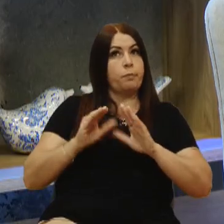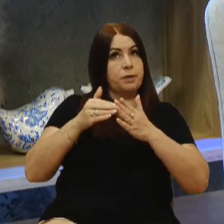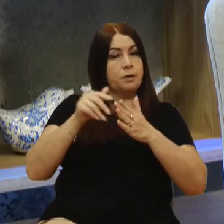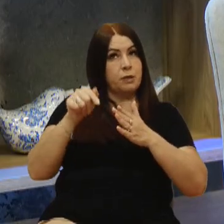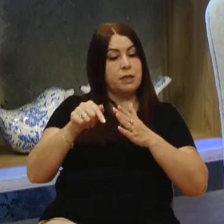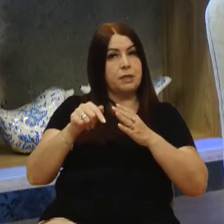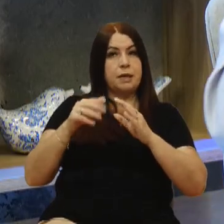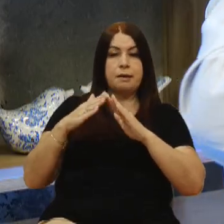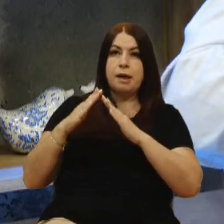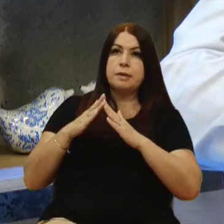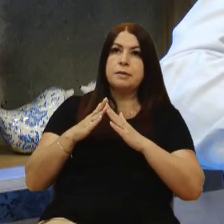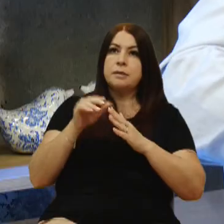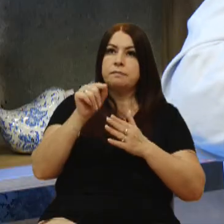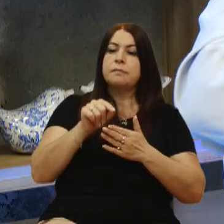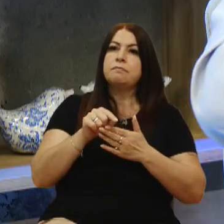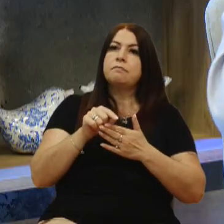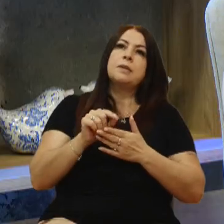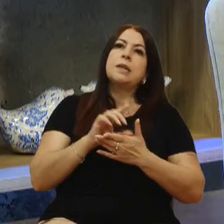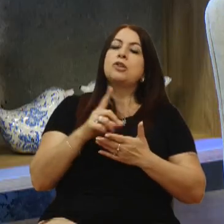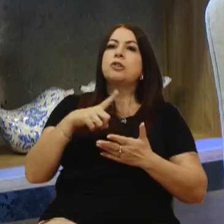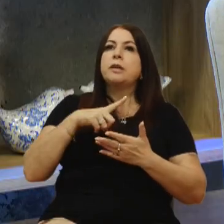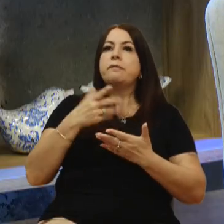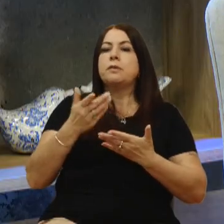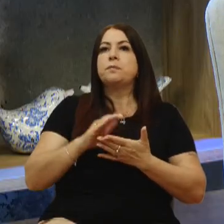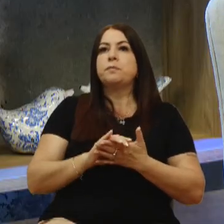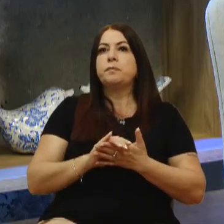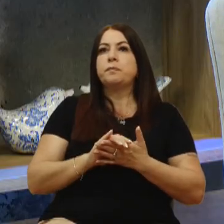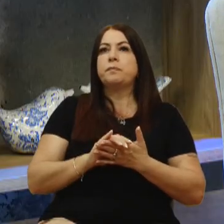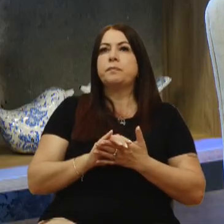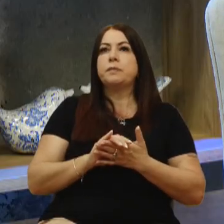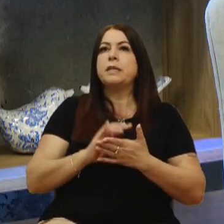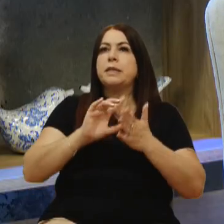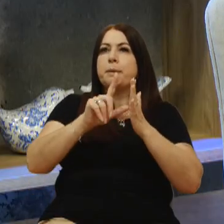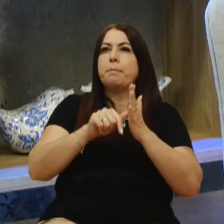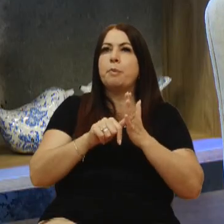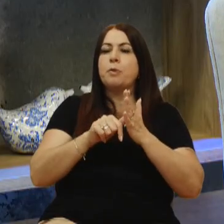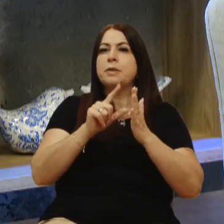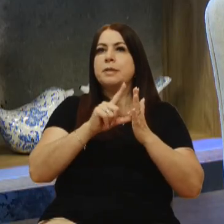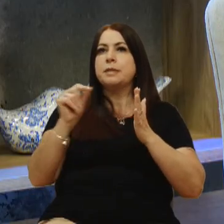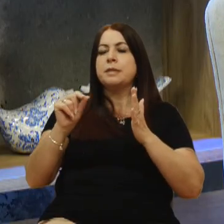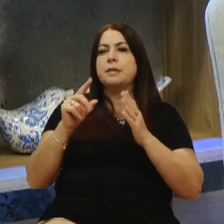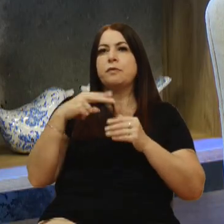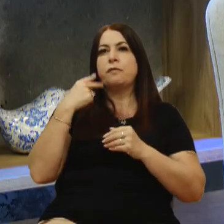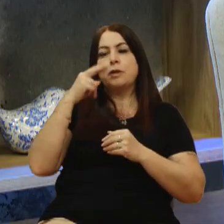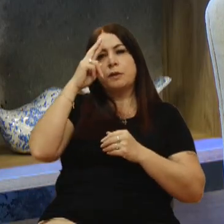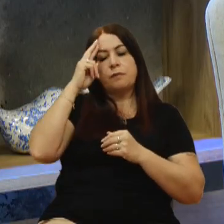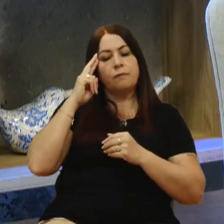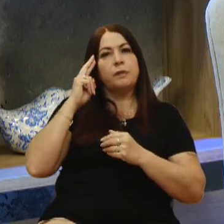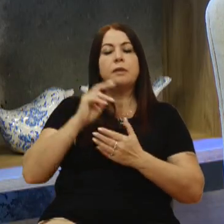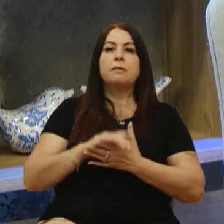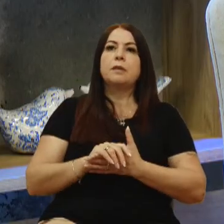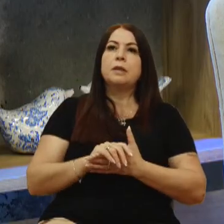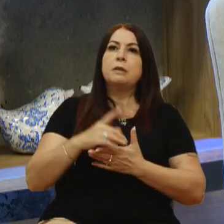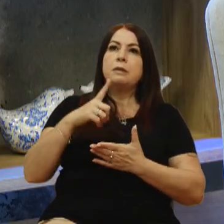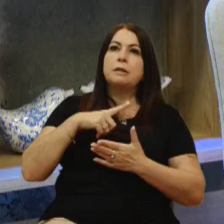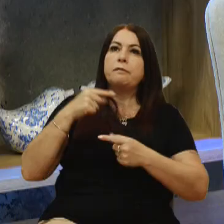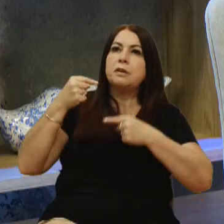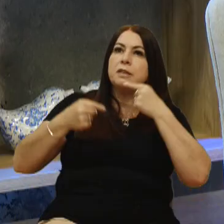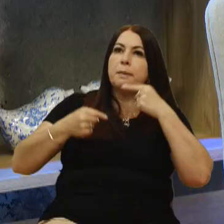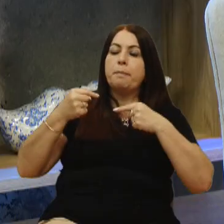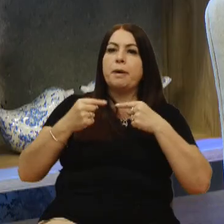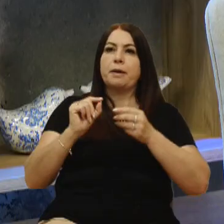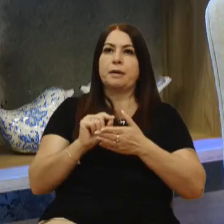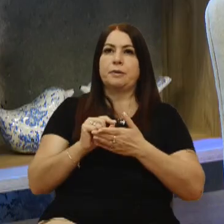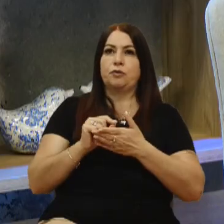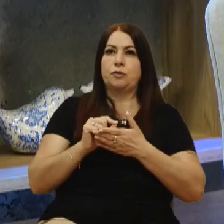da casa, o senhor recebeu isso, né, depois da saída do vereador Rafael Bueno, teve debates em